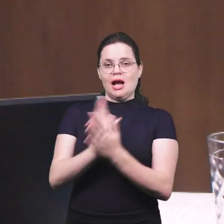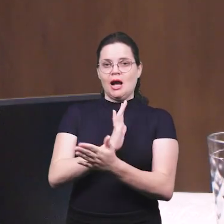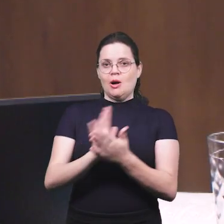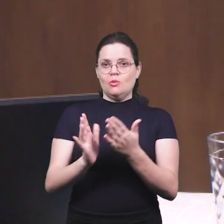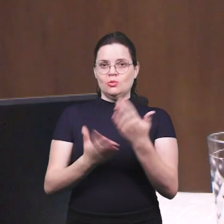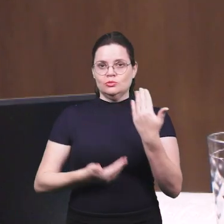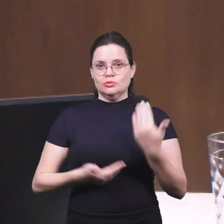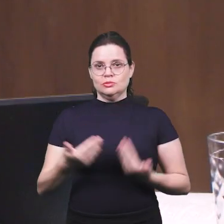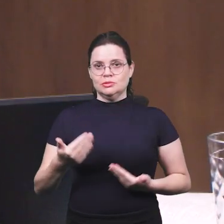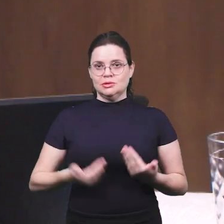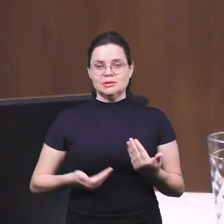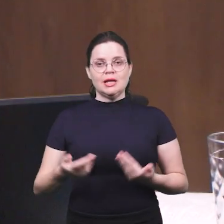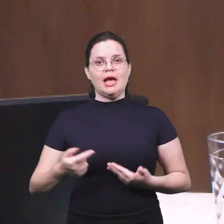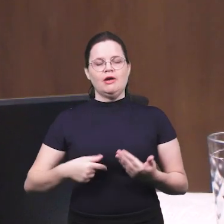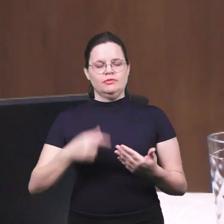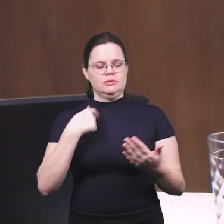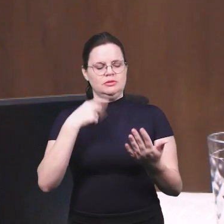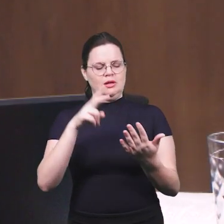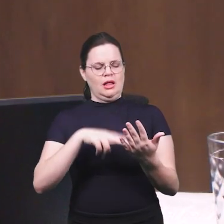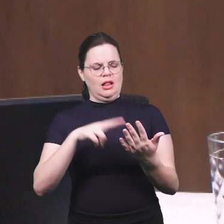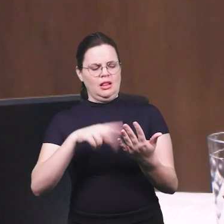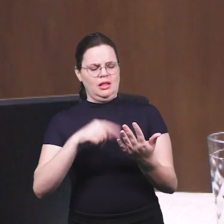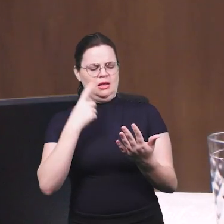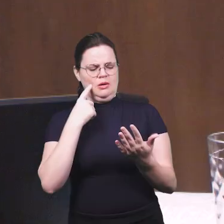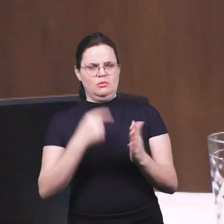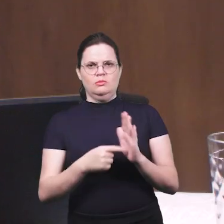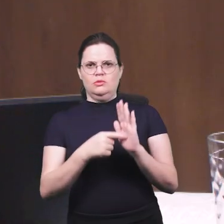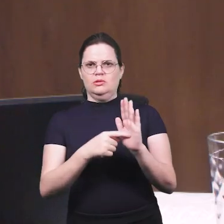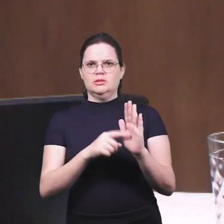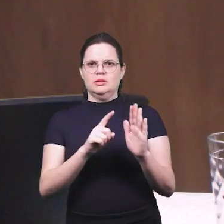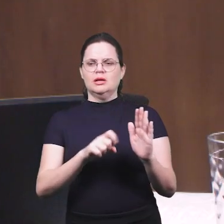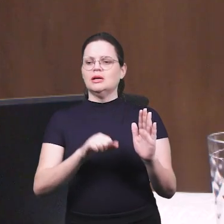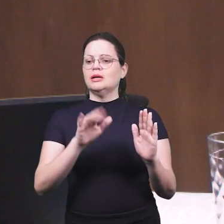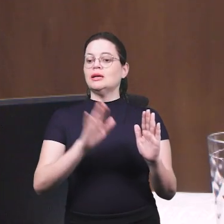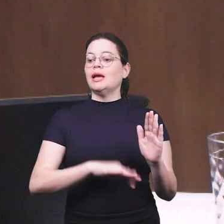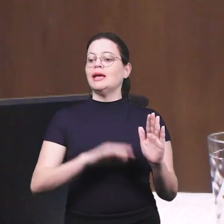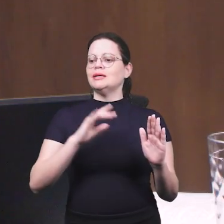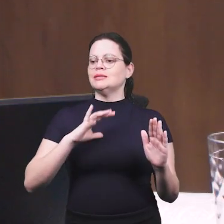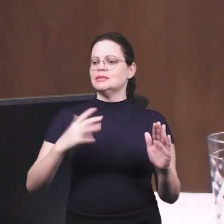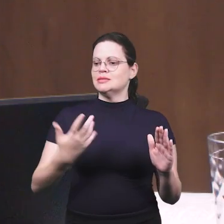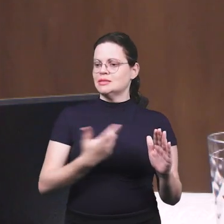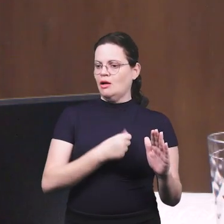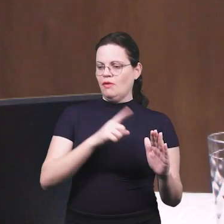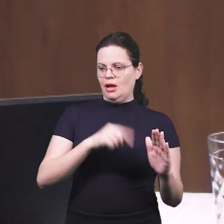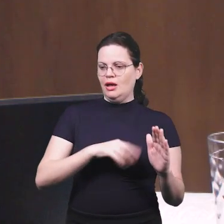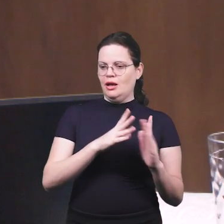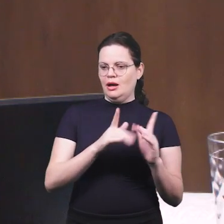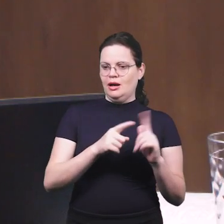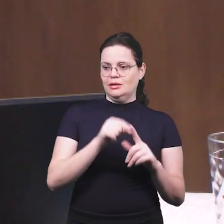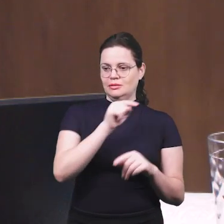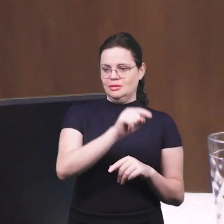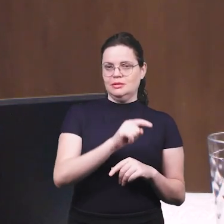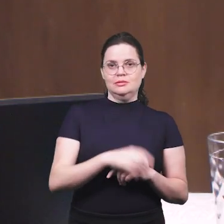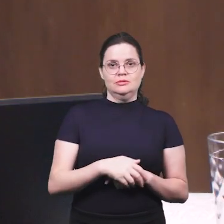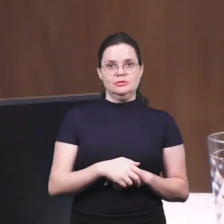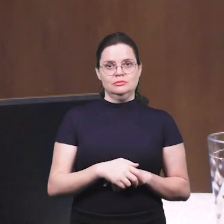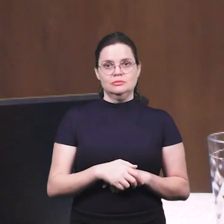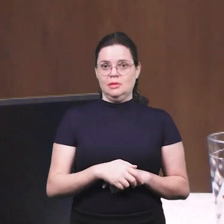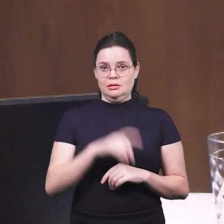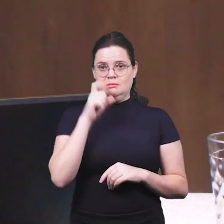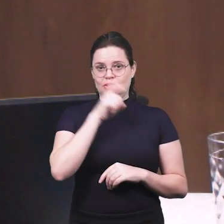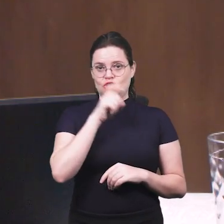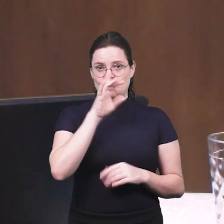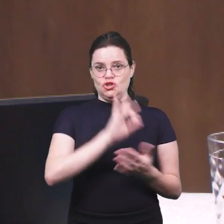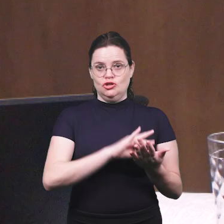vários teólogos diziam assim, olha, quem é salvador é a igreja é salvadora. Era outra heresia que